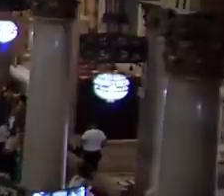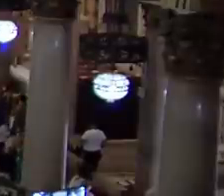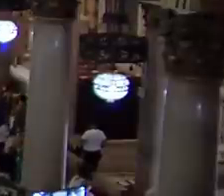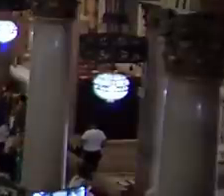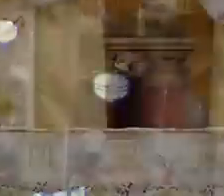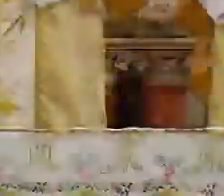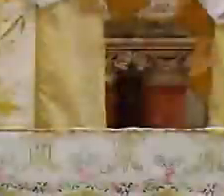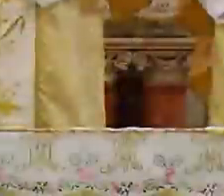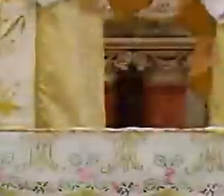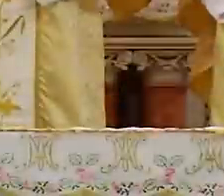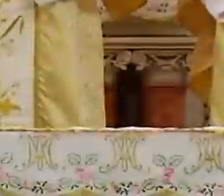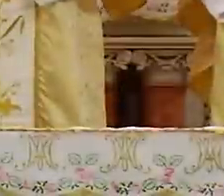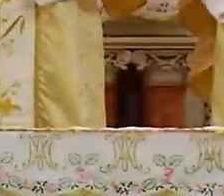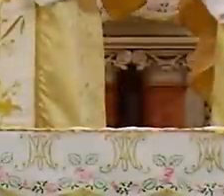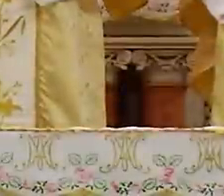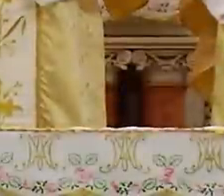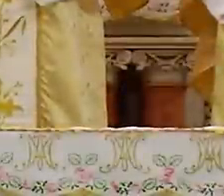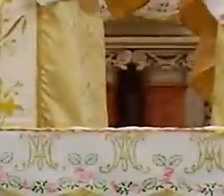Roguemos